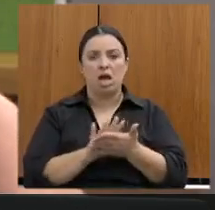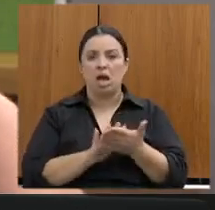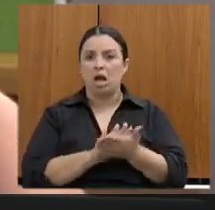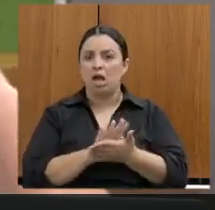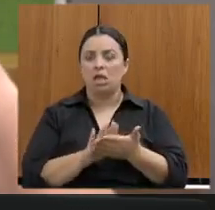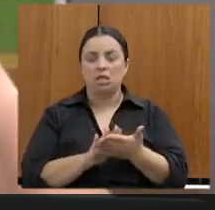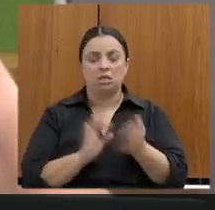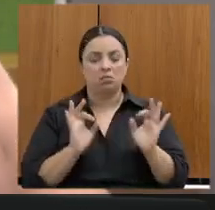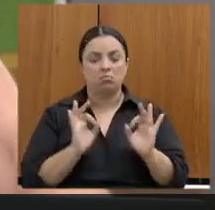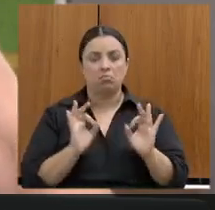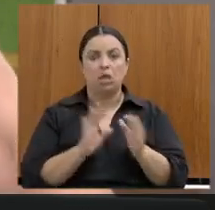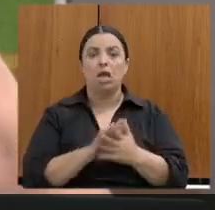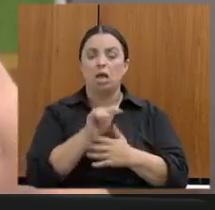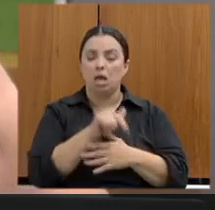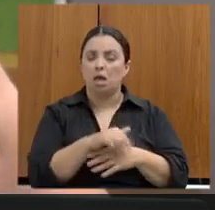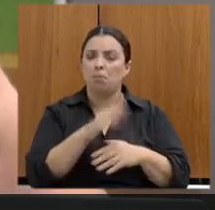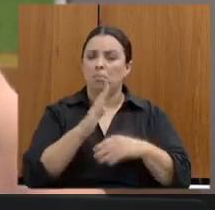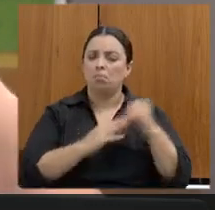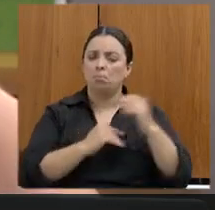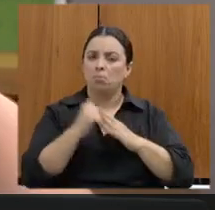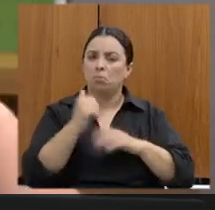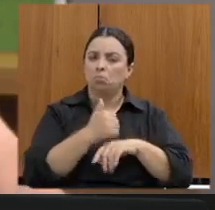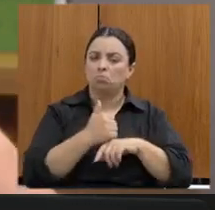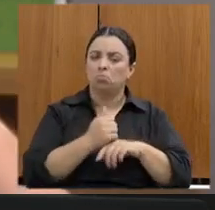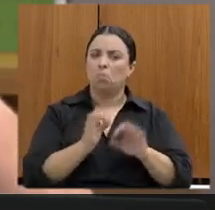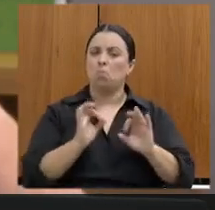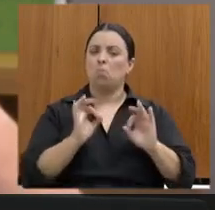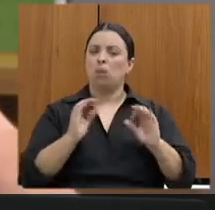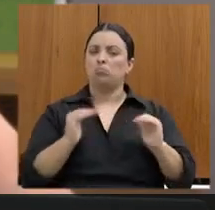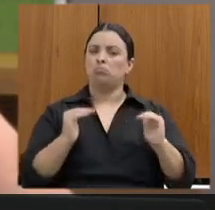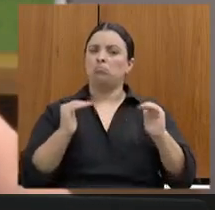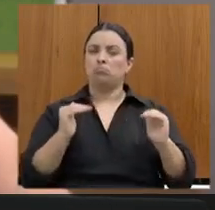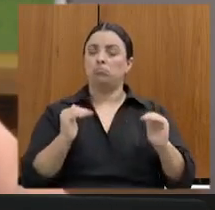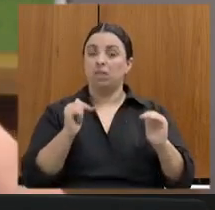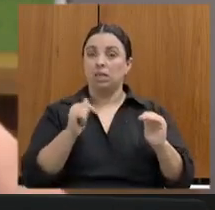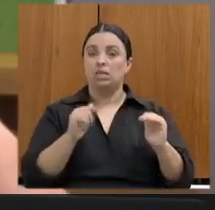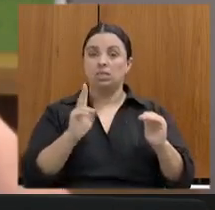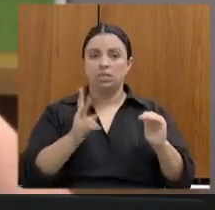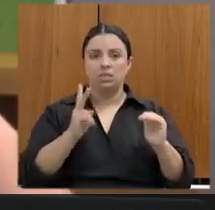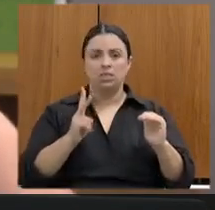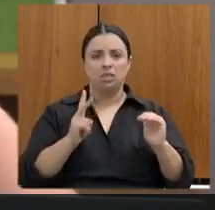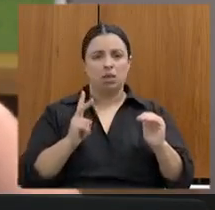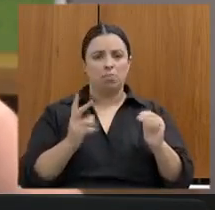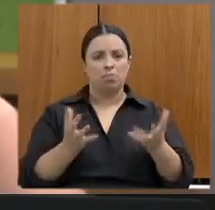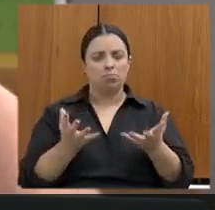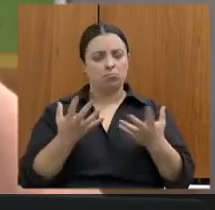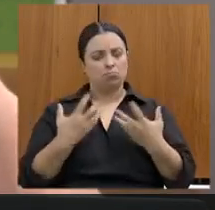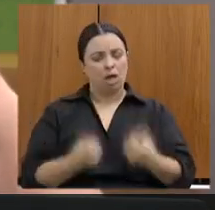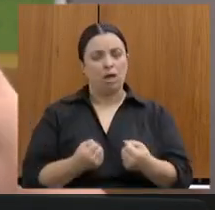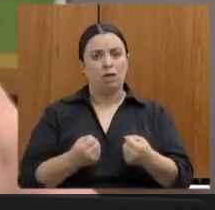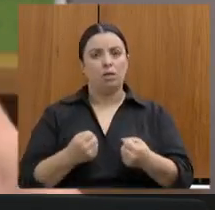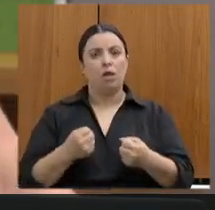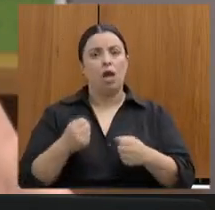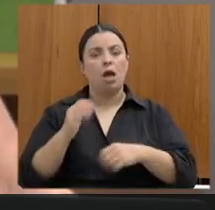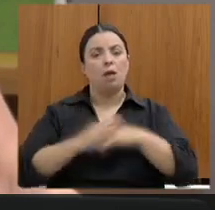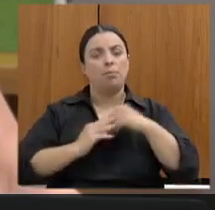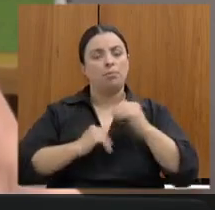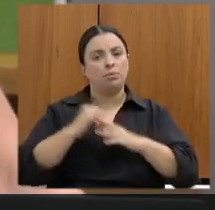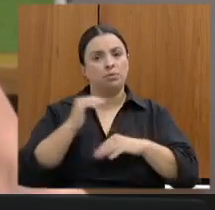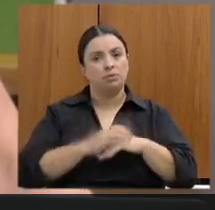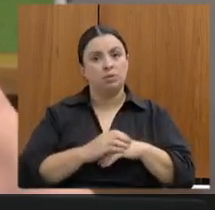essa são profissionais de excelência que vestem a camisa não é à toa que o Bombeiro